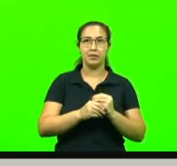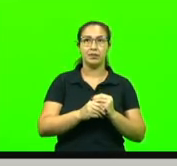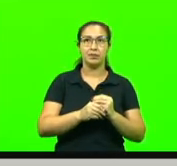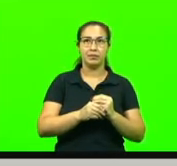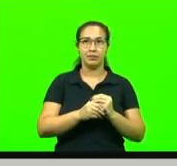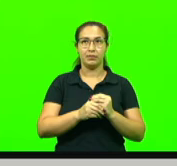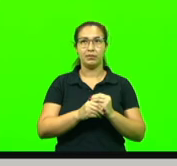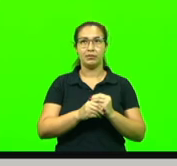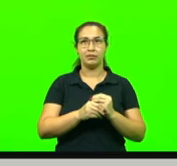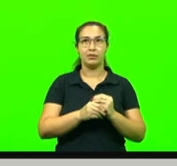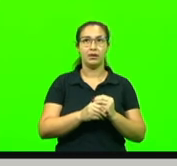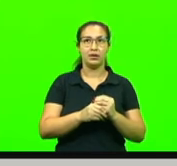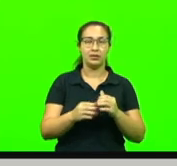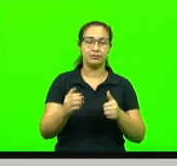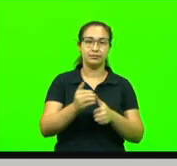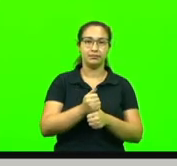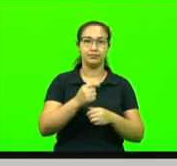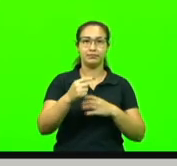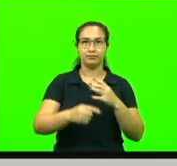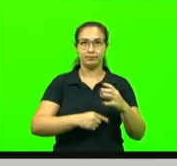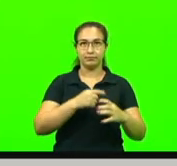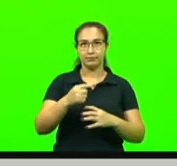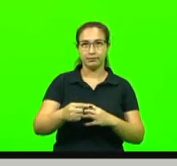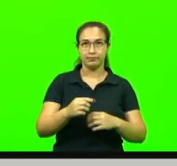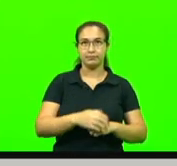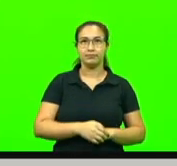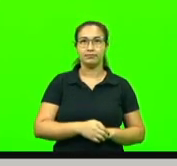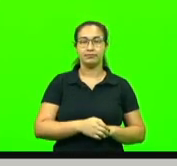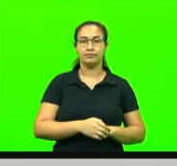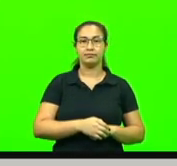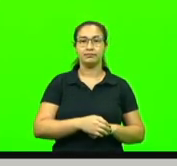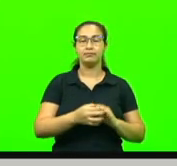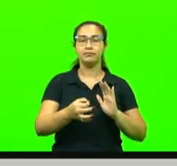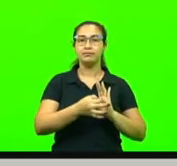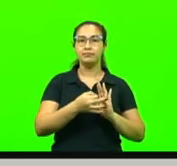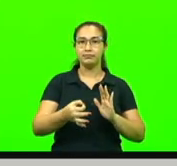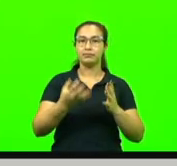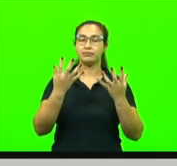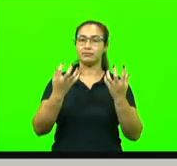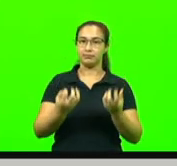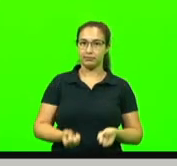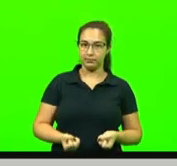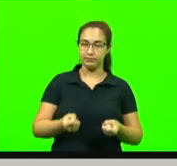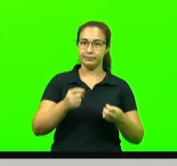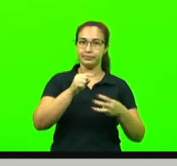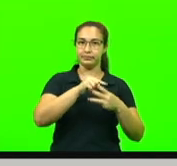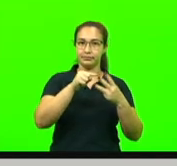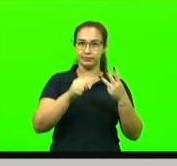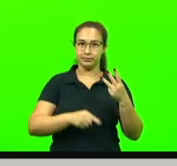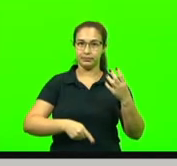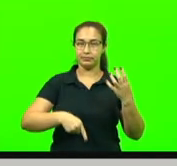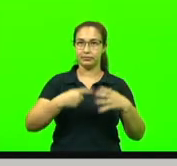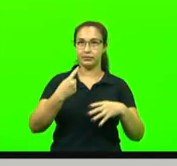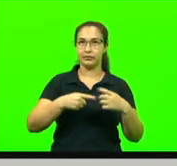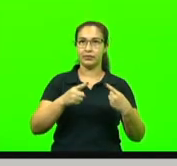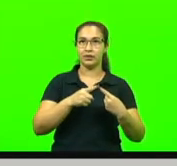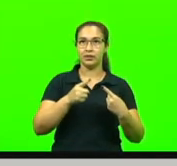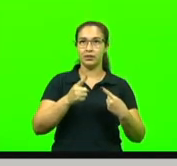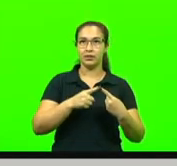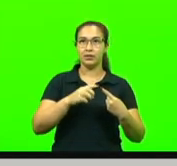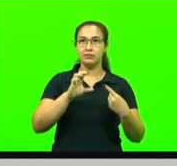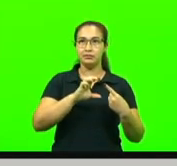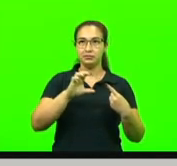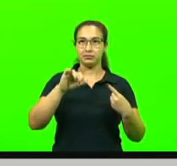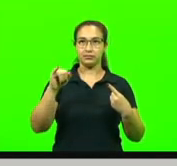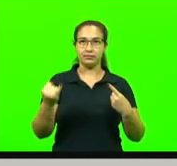global à emenda substitutiva global, com pareceres favoráveis das Comissões de Constituição e